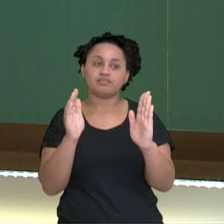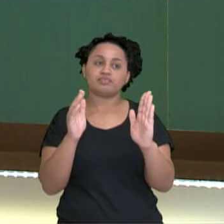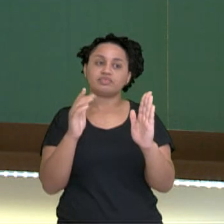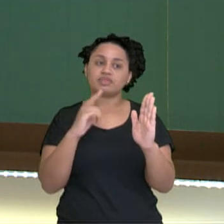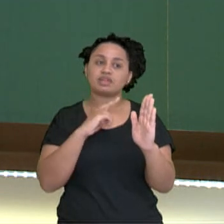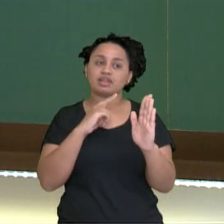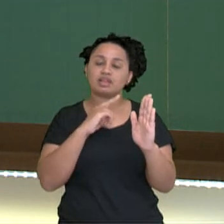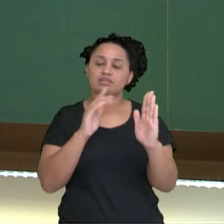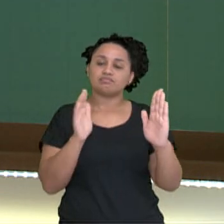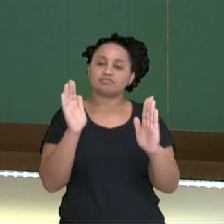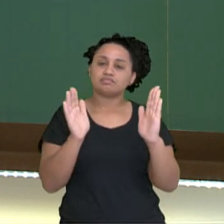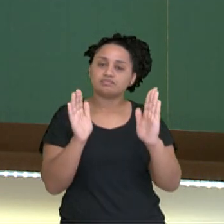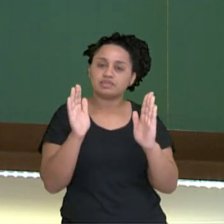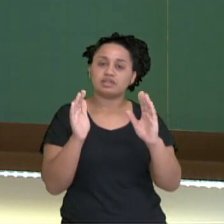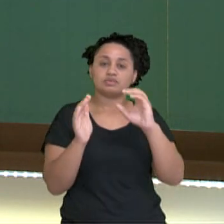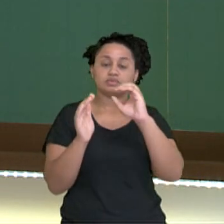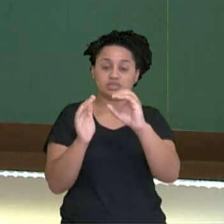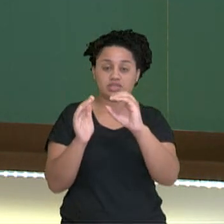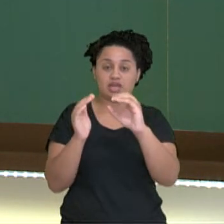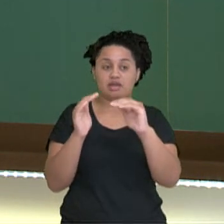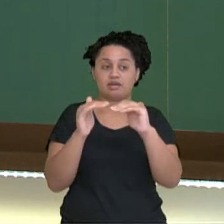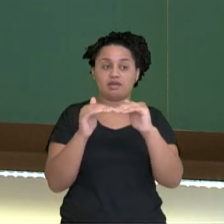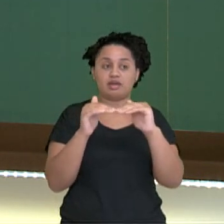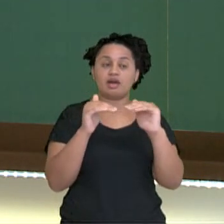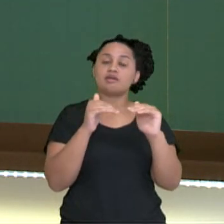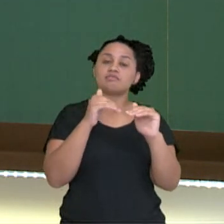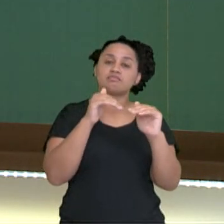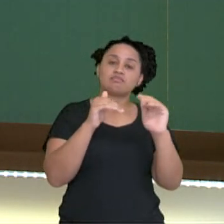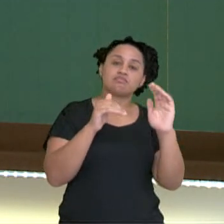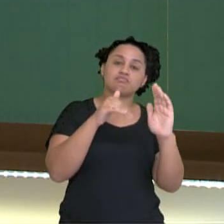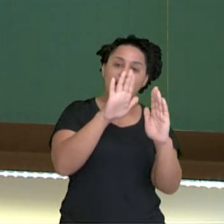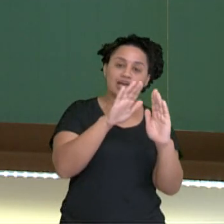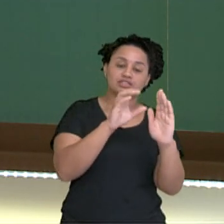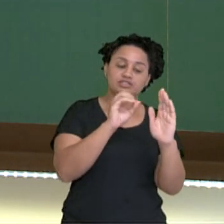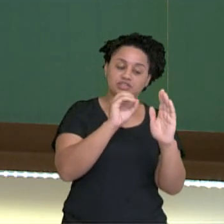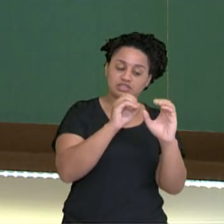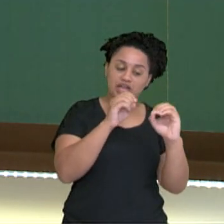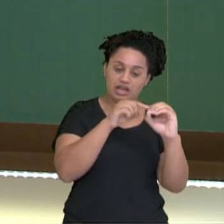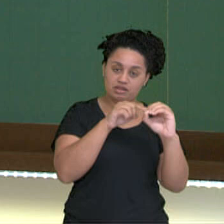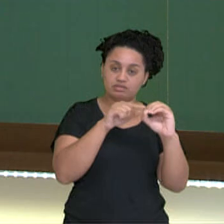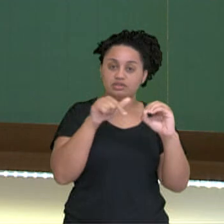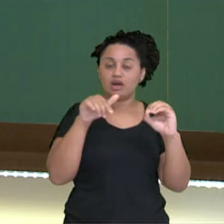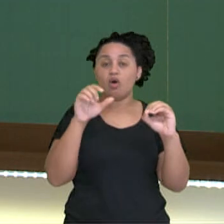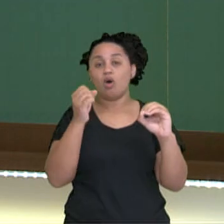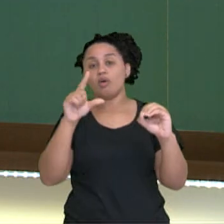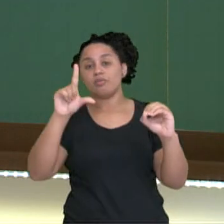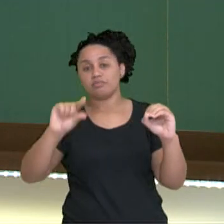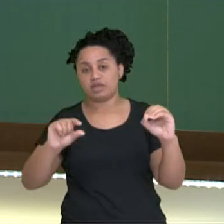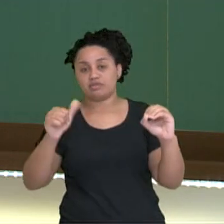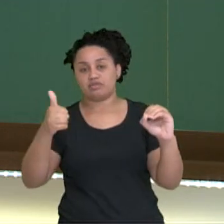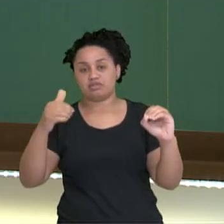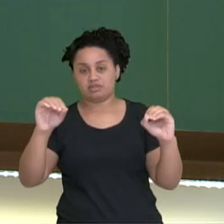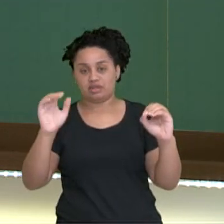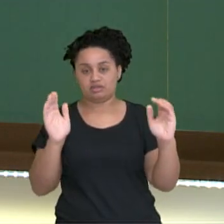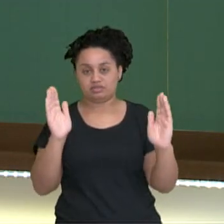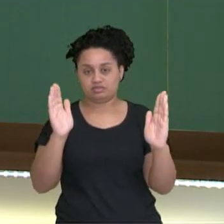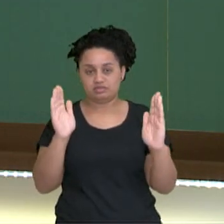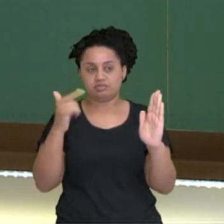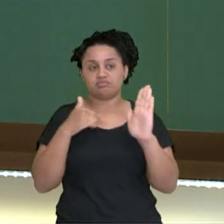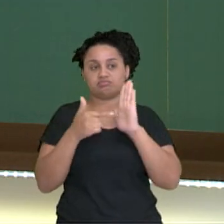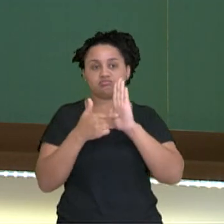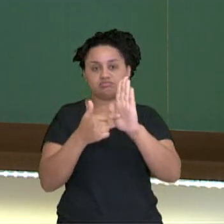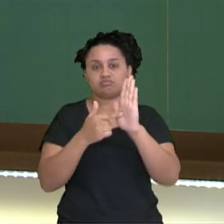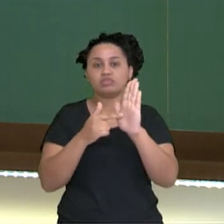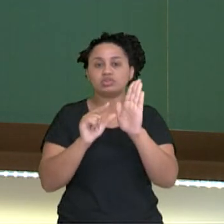Este intervalo onde o C é maior ou igual a 0 ou o C é menor ou igual a 10, tá bom? Mostrando aqui